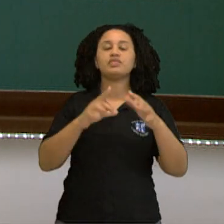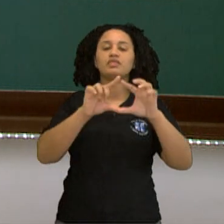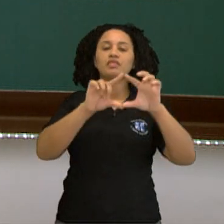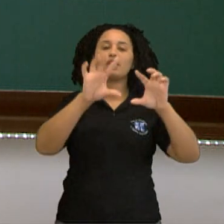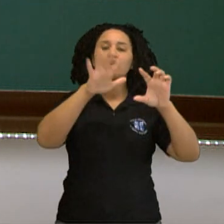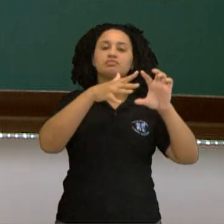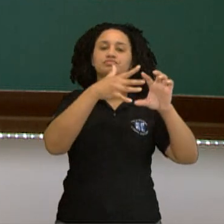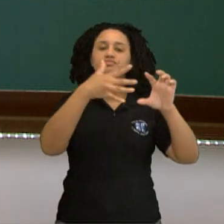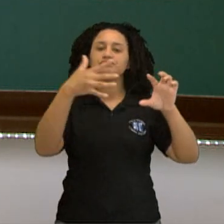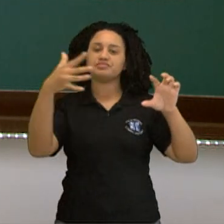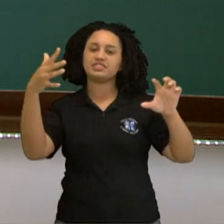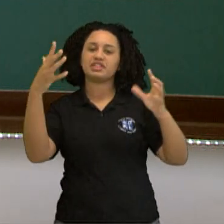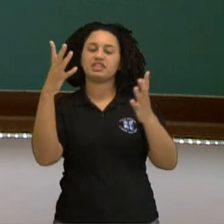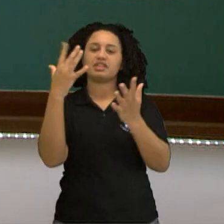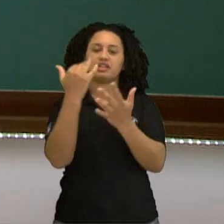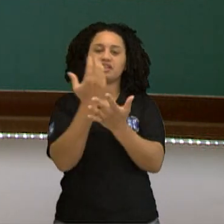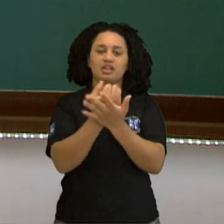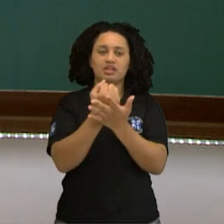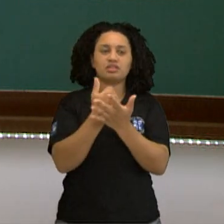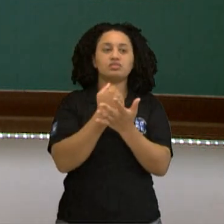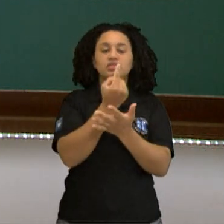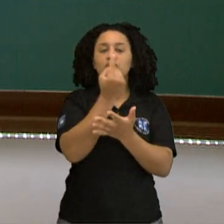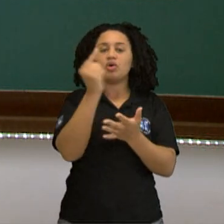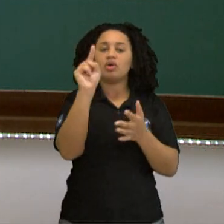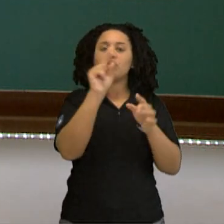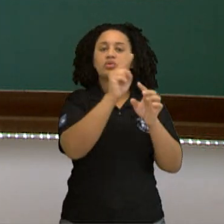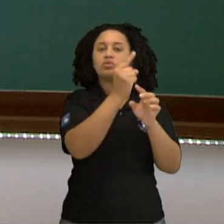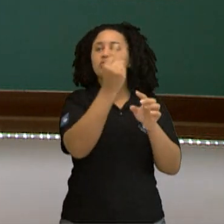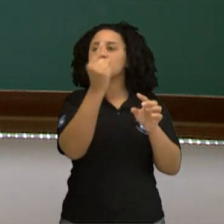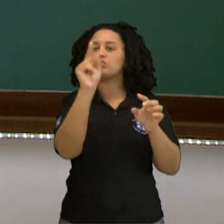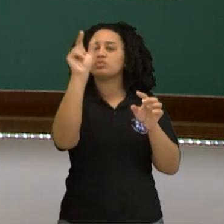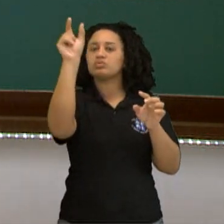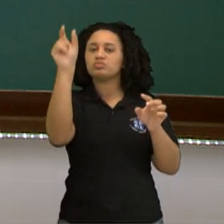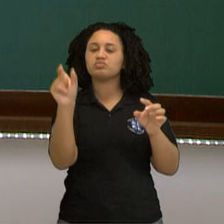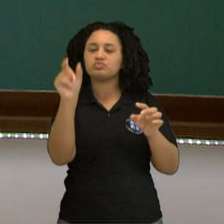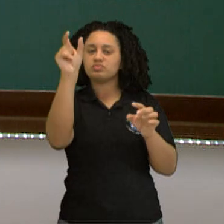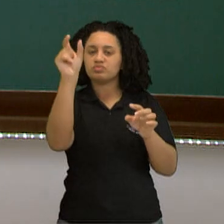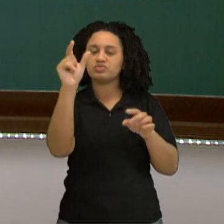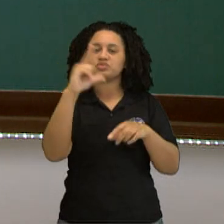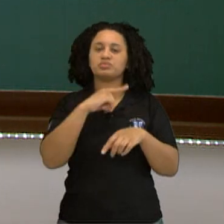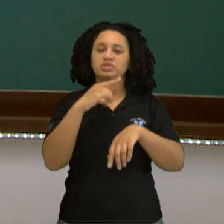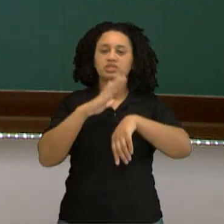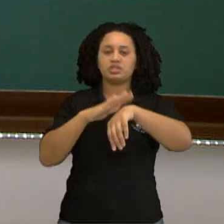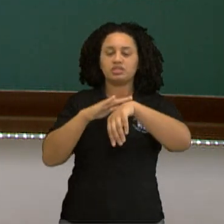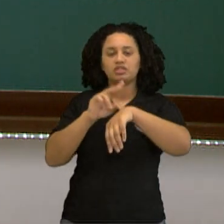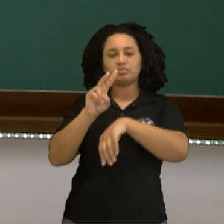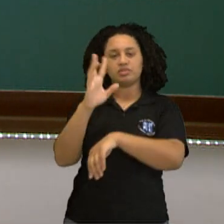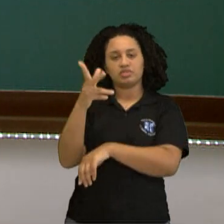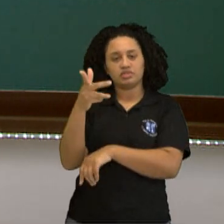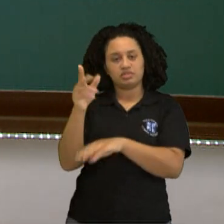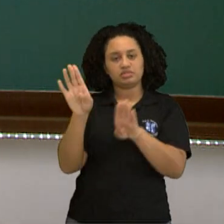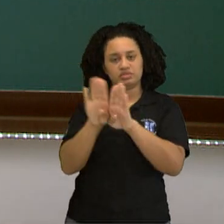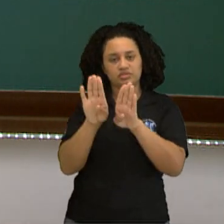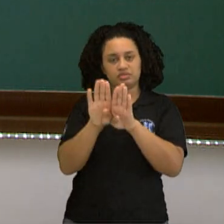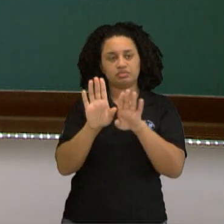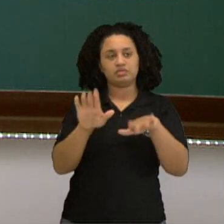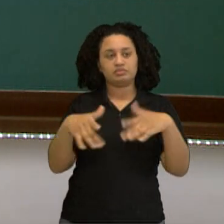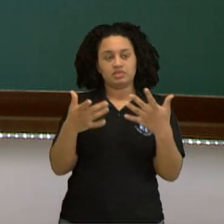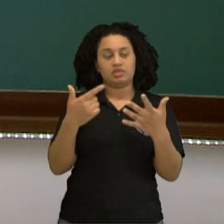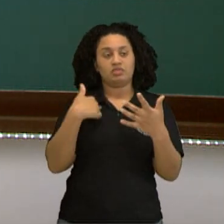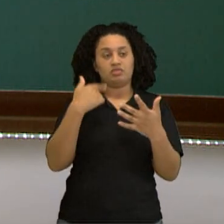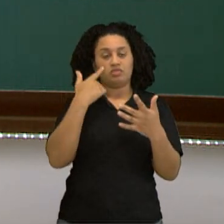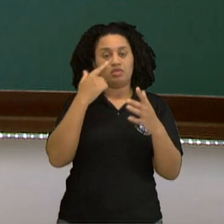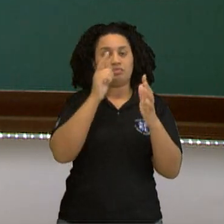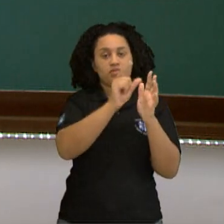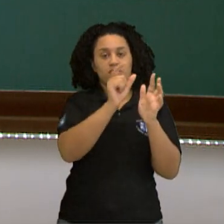ampla quantidade de dados, eu vou pegar o último intervalo de tempo com a sua respectiva velocidade, certo? Então eu vou calcular de